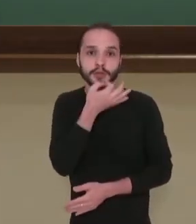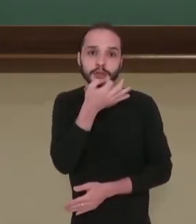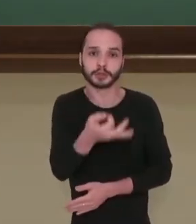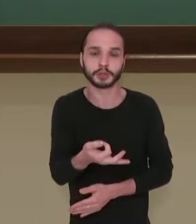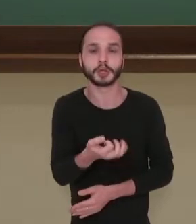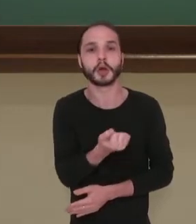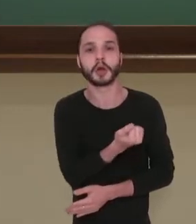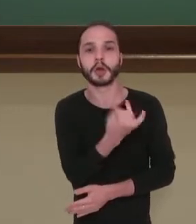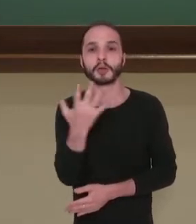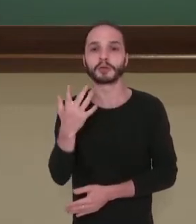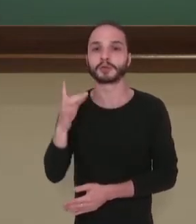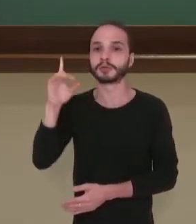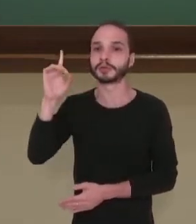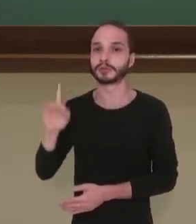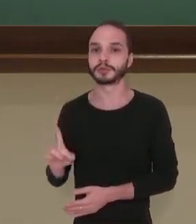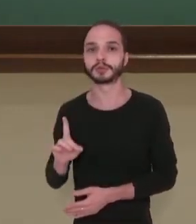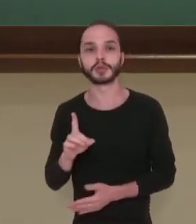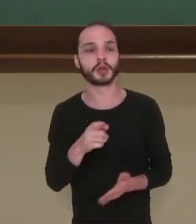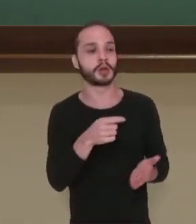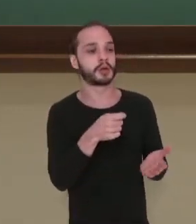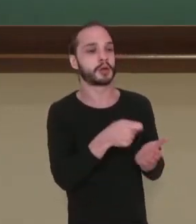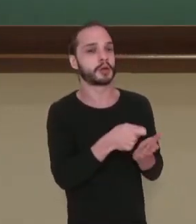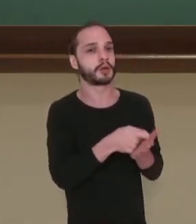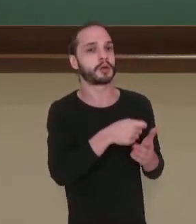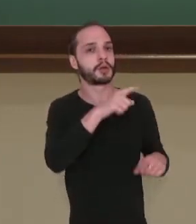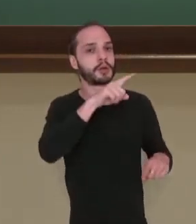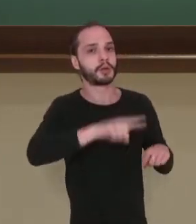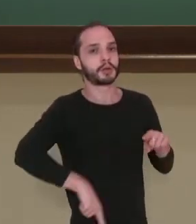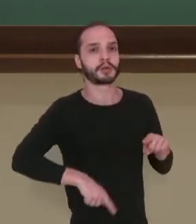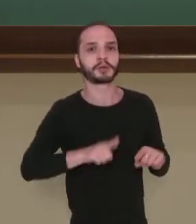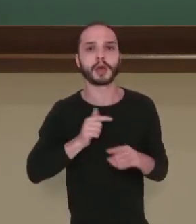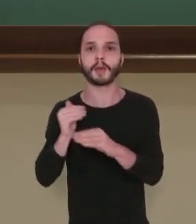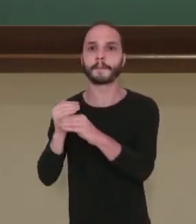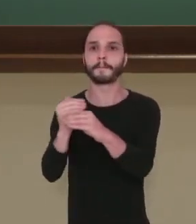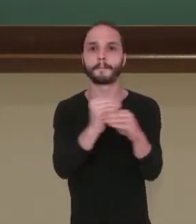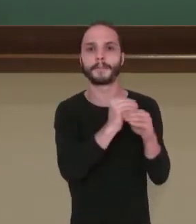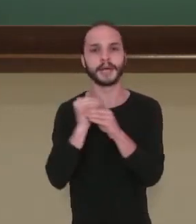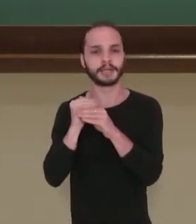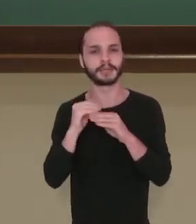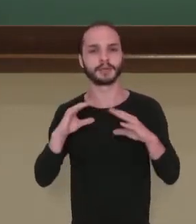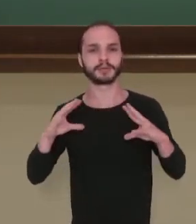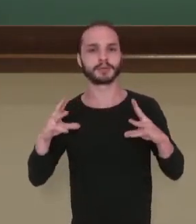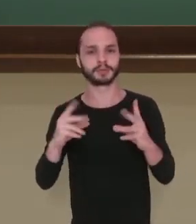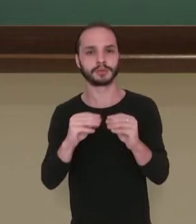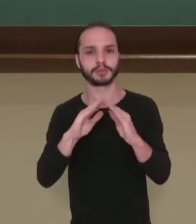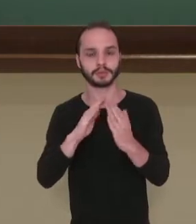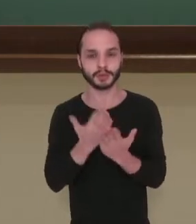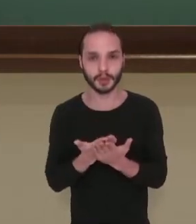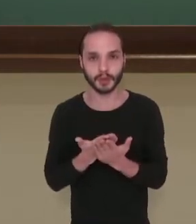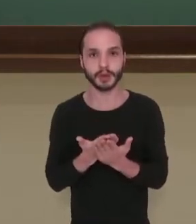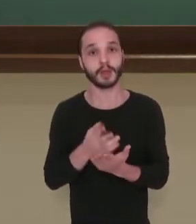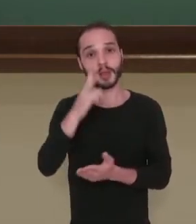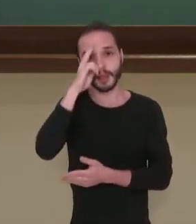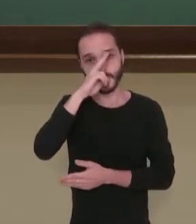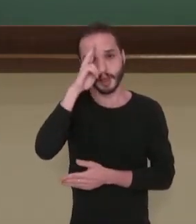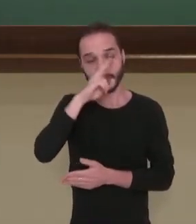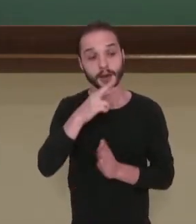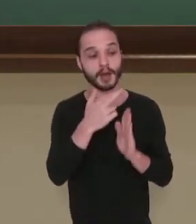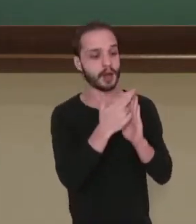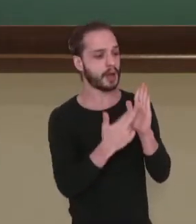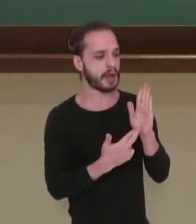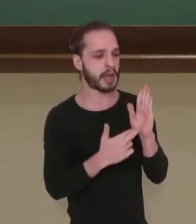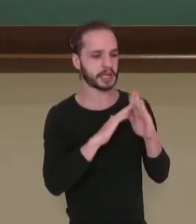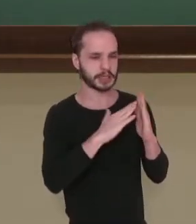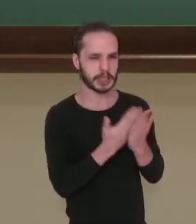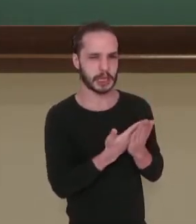Alguns direitos e algumas proibições que são muito mais padrões em toda e qualquer escola. Lembrando sempre que uma escola ter regras não é porque é